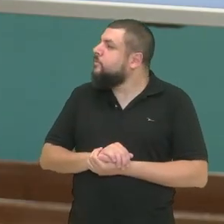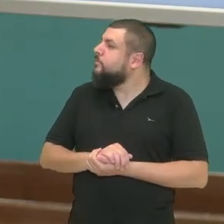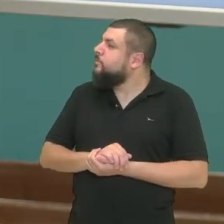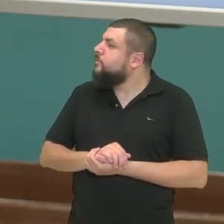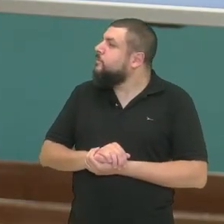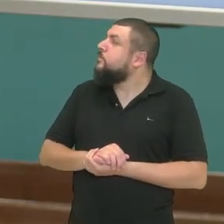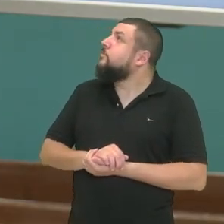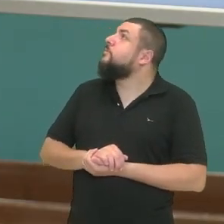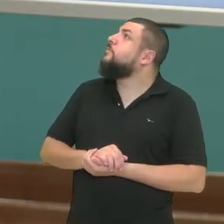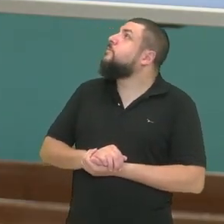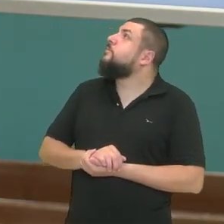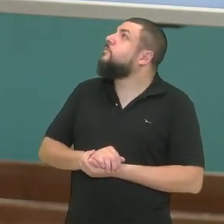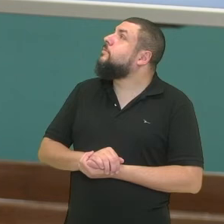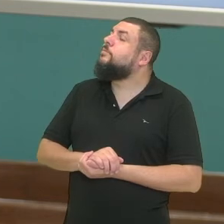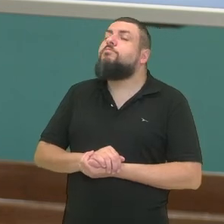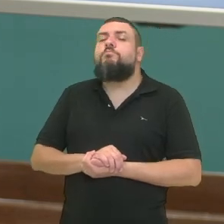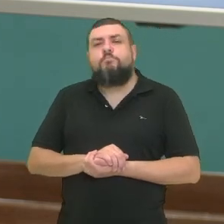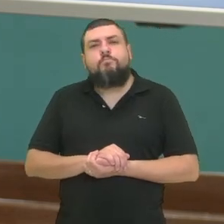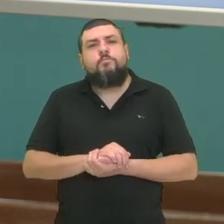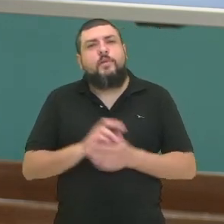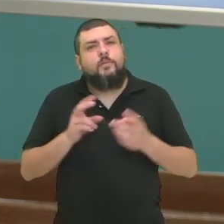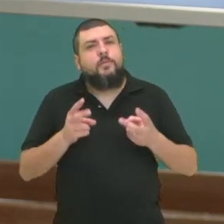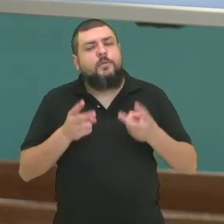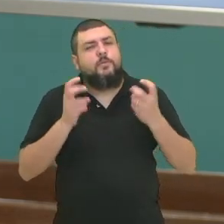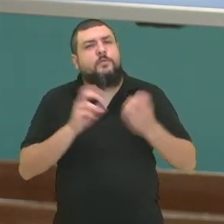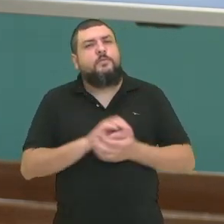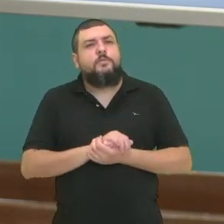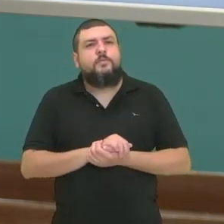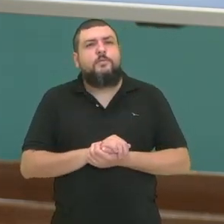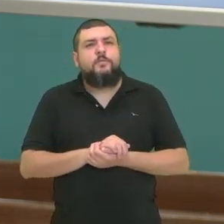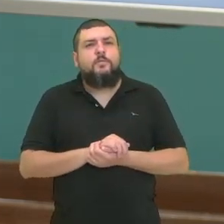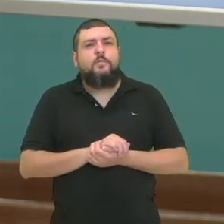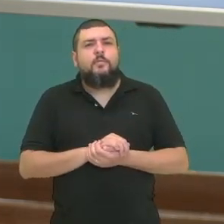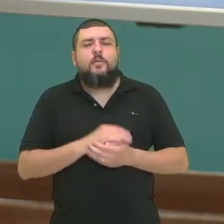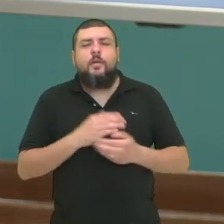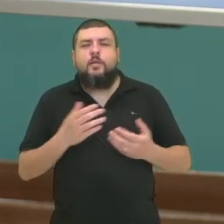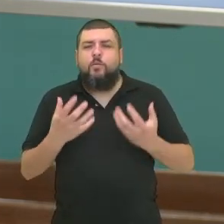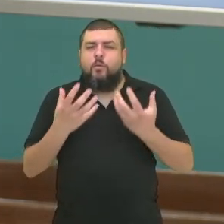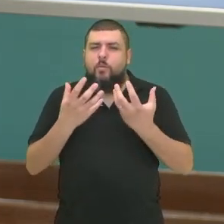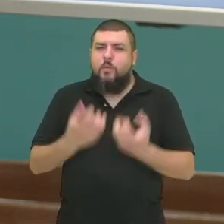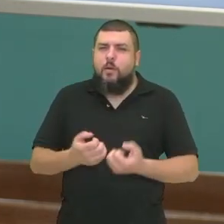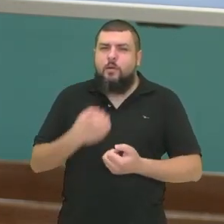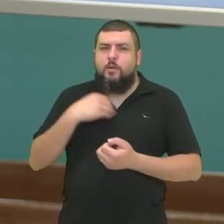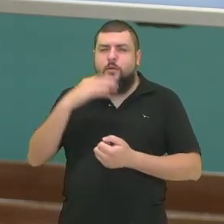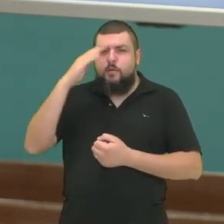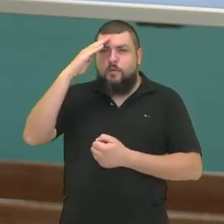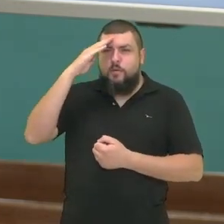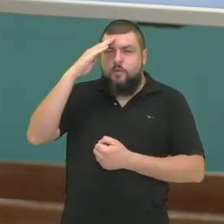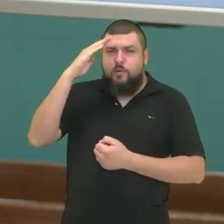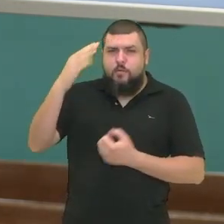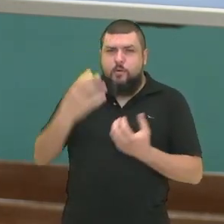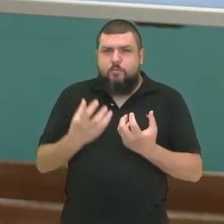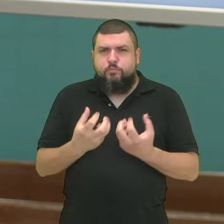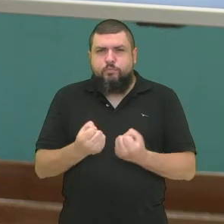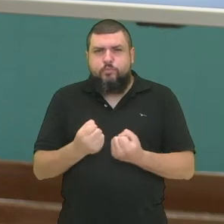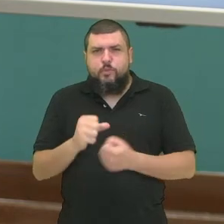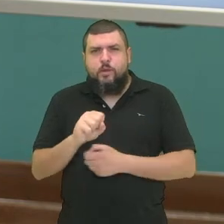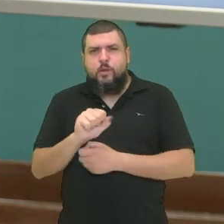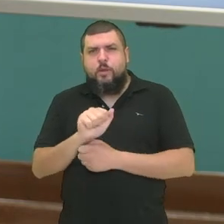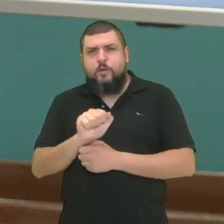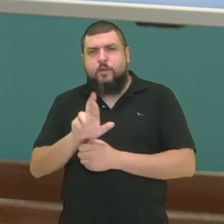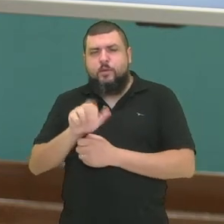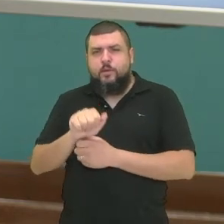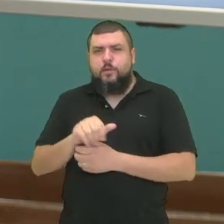vegetação mediterrânea, beleza? E o deserto, né, o principal deles é o Saara, mas tem também, como já foi citado, outras regiões de